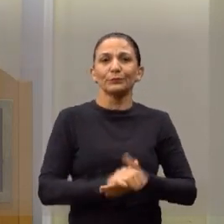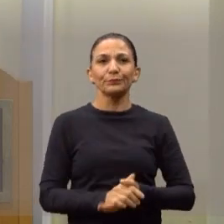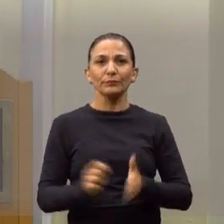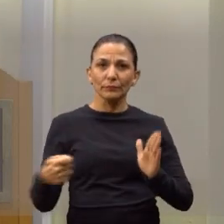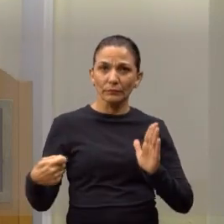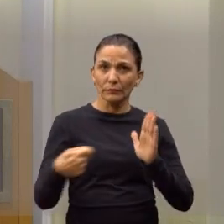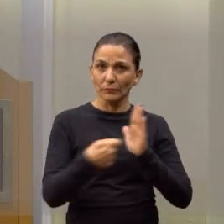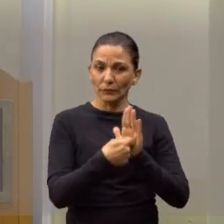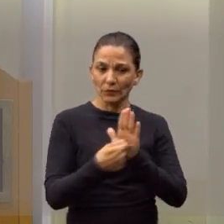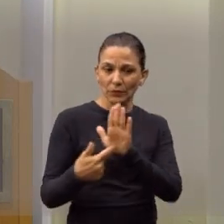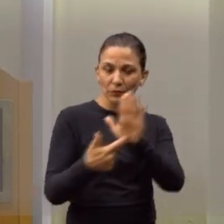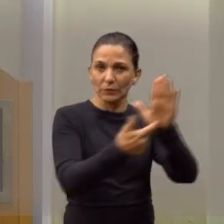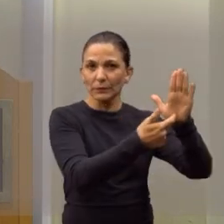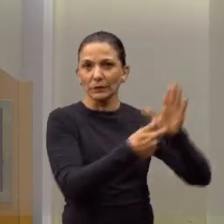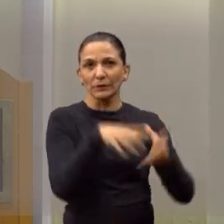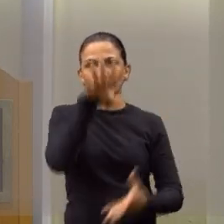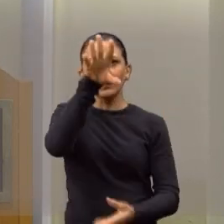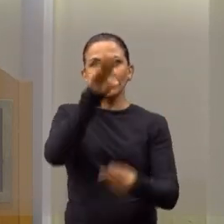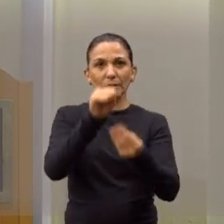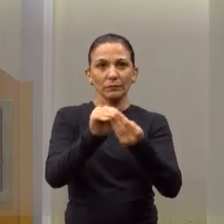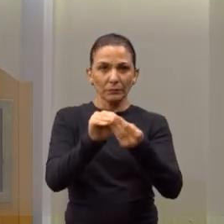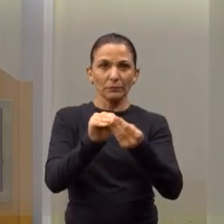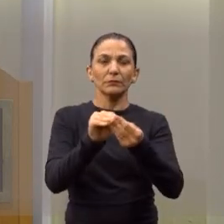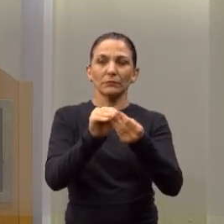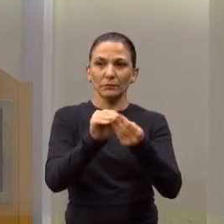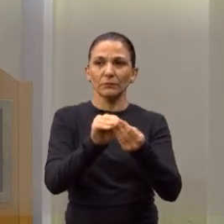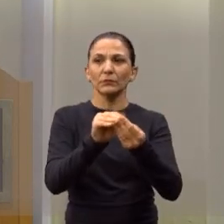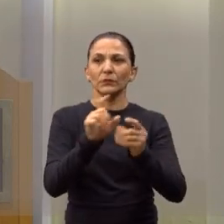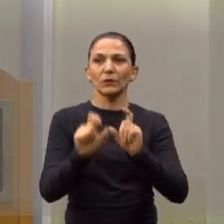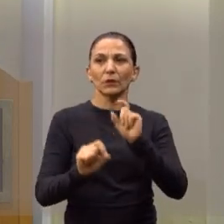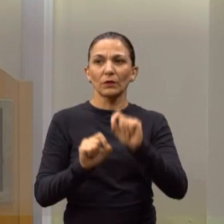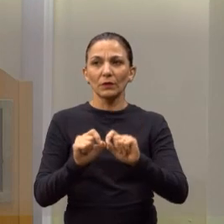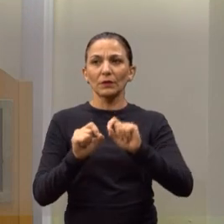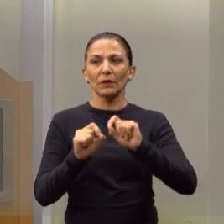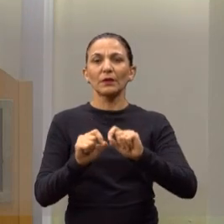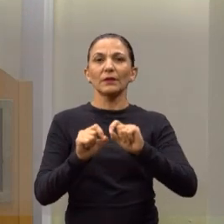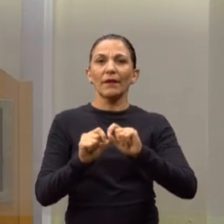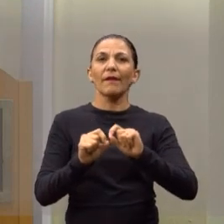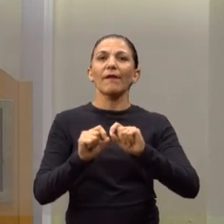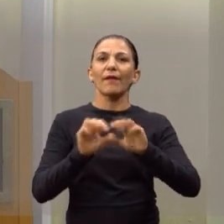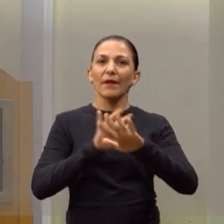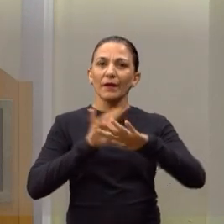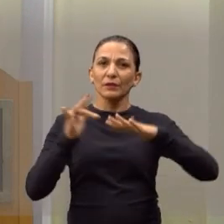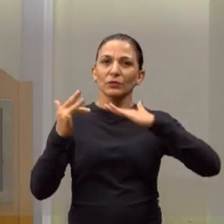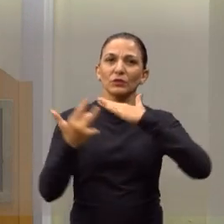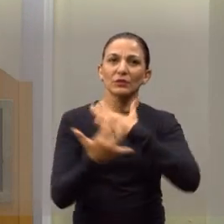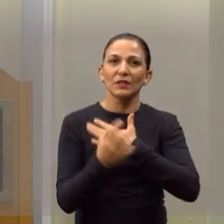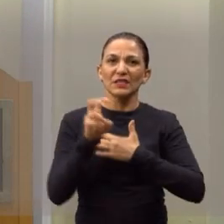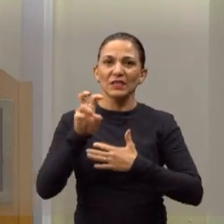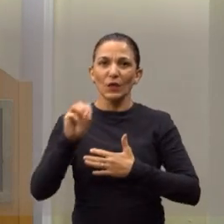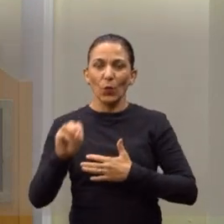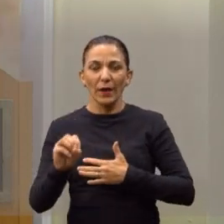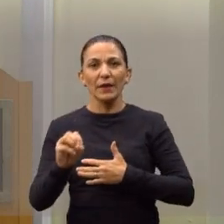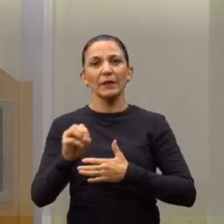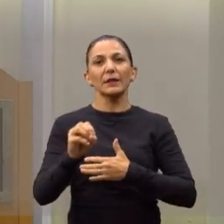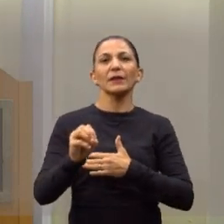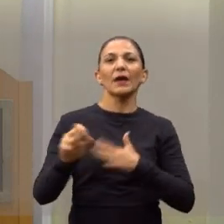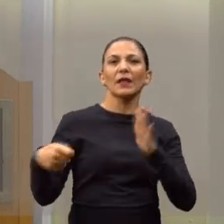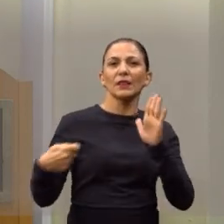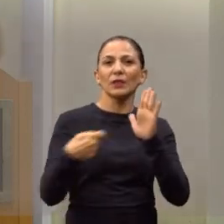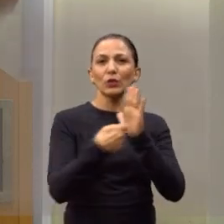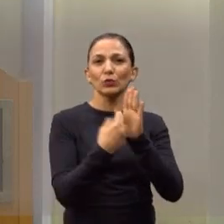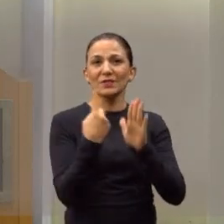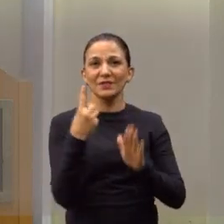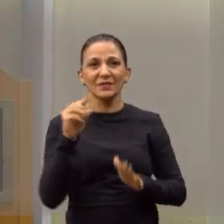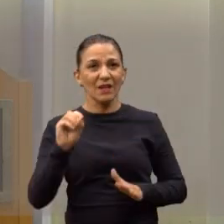gente vai compilar, como eu já disse, o nosso mandato soltou aí nas redes sociais, quase 50 denúncias chegaram aí em pouco mais de